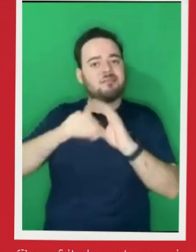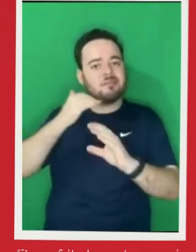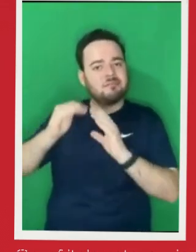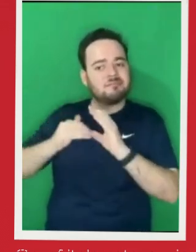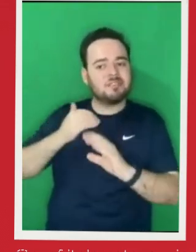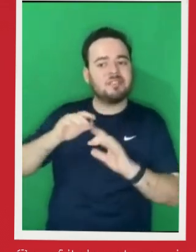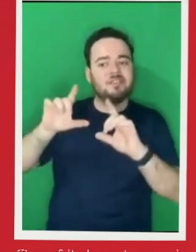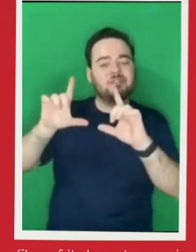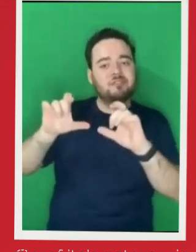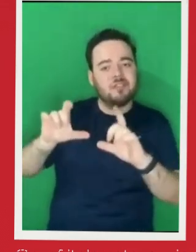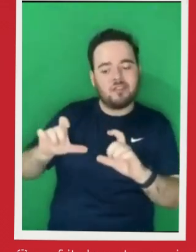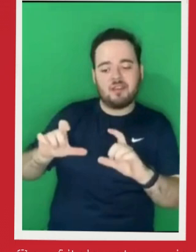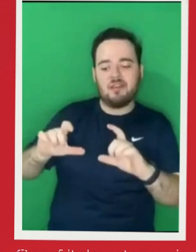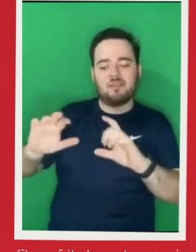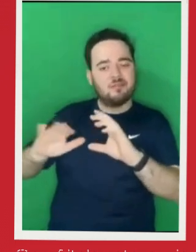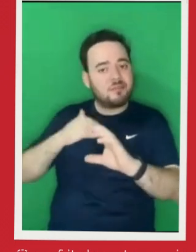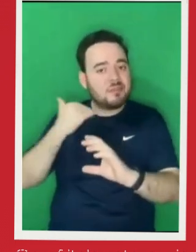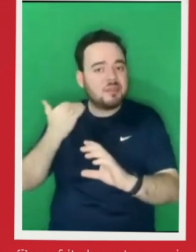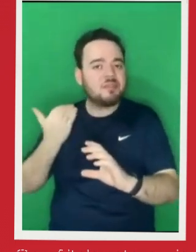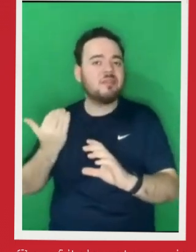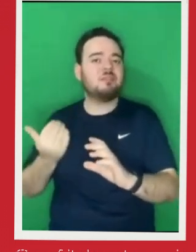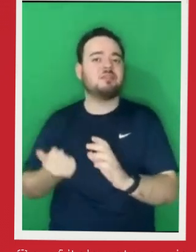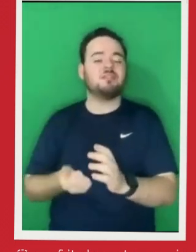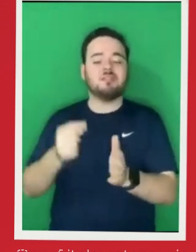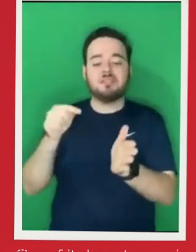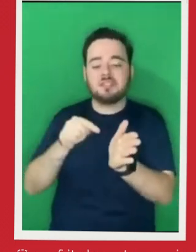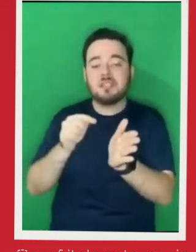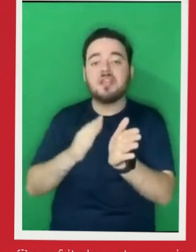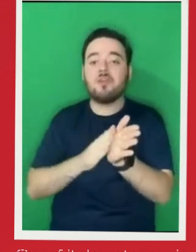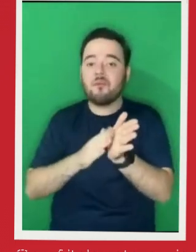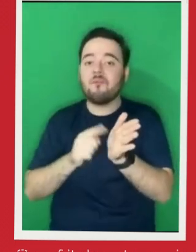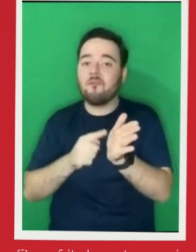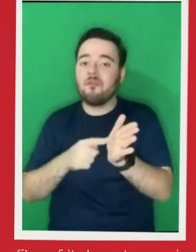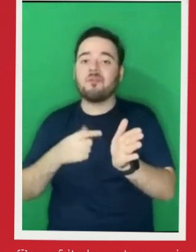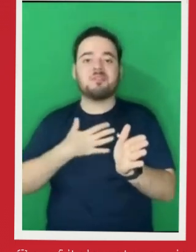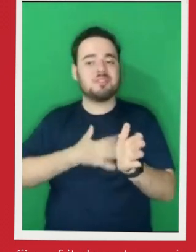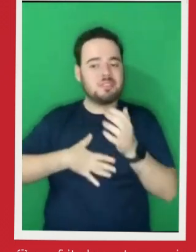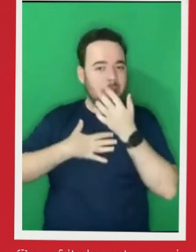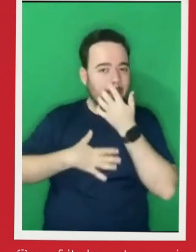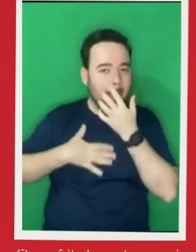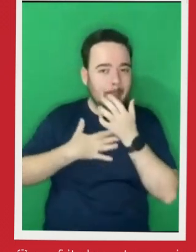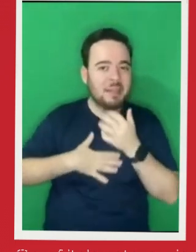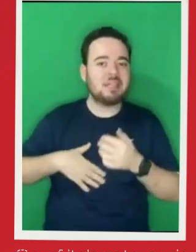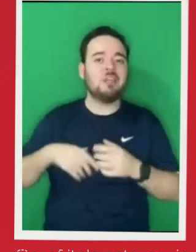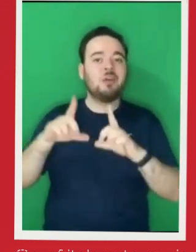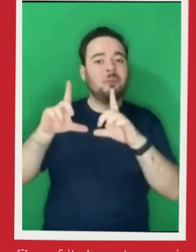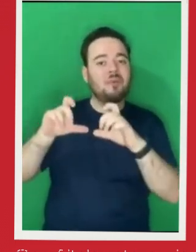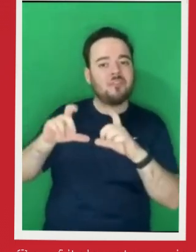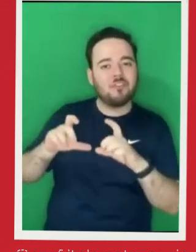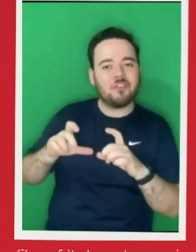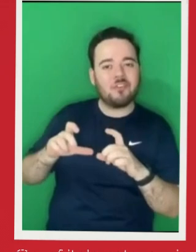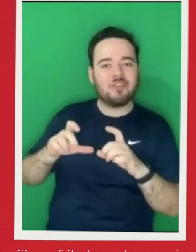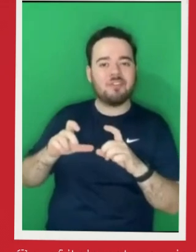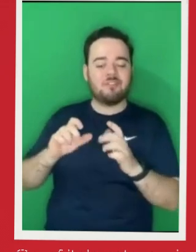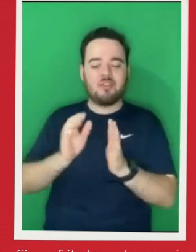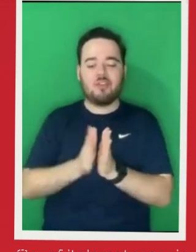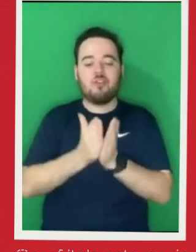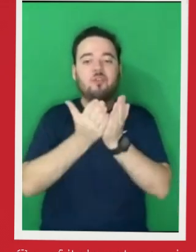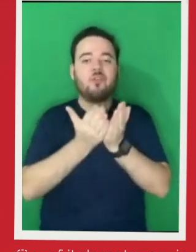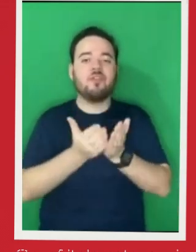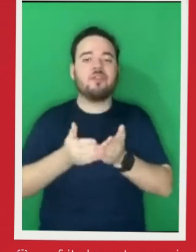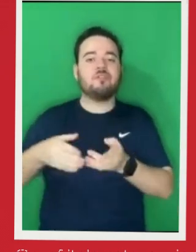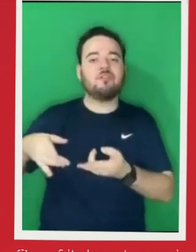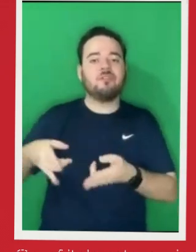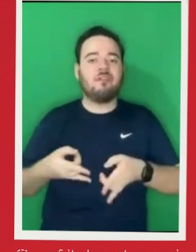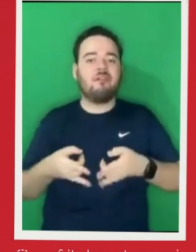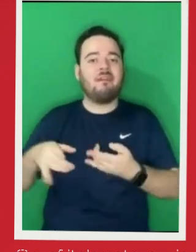escrevem fotografando um trecho, me escrevem dizendo isso aqui eu gostei, me escrevem a fotografia com eles, com o livro